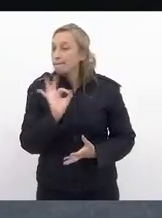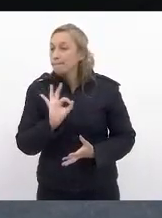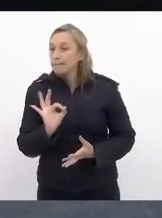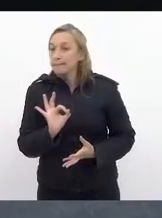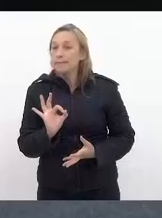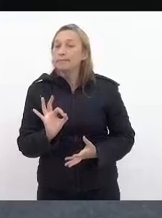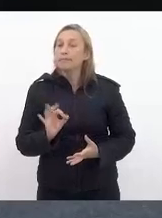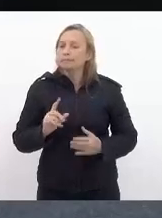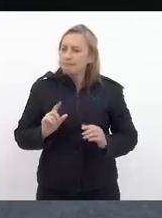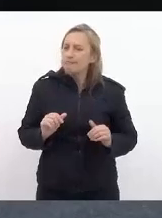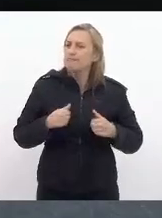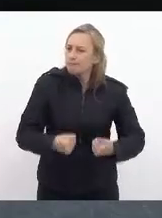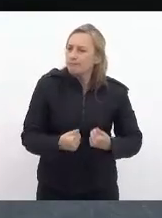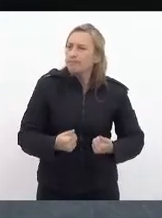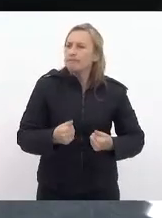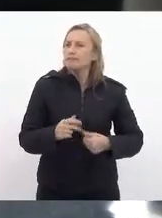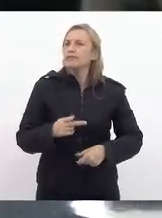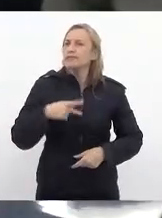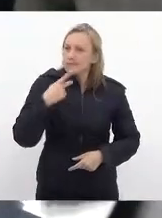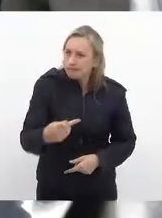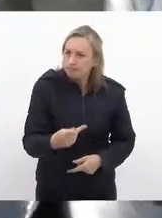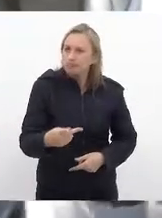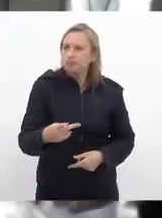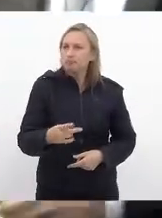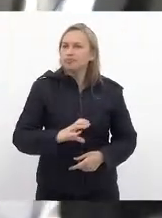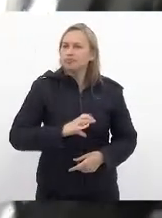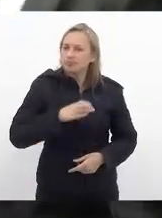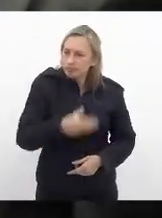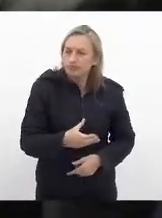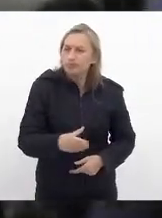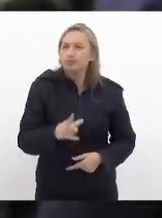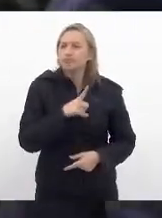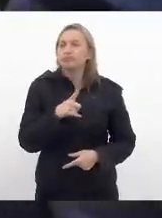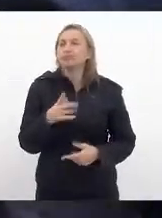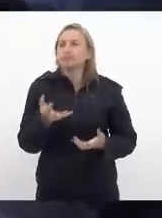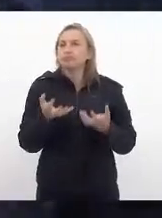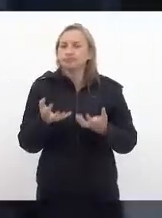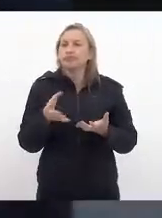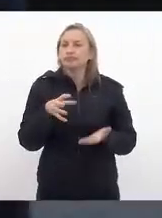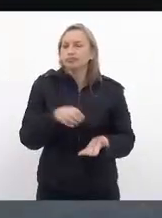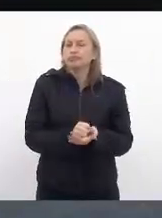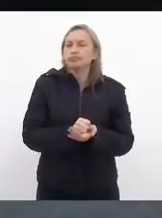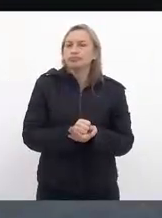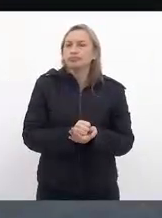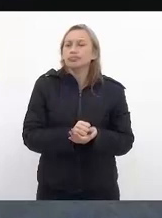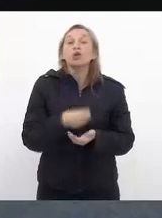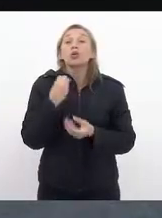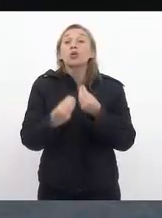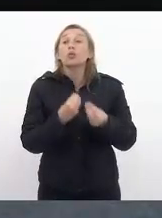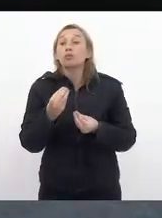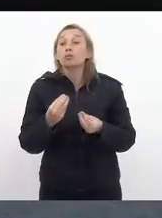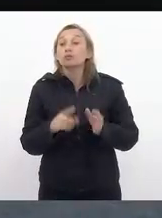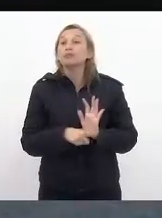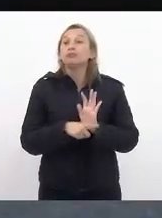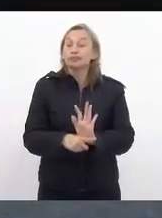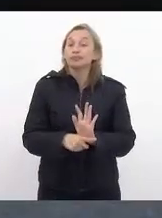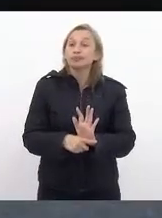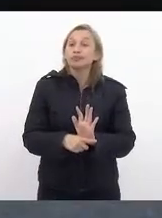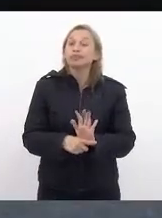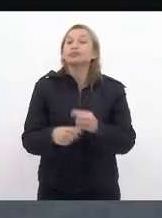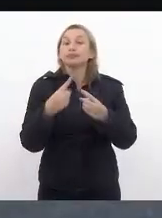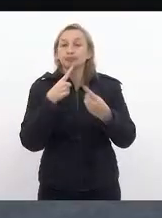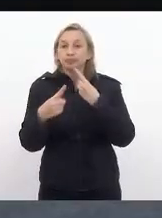se coloca se expressa faz o debate e eu quero registrar como ela tem contribuído